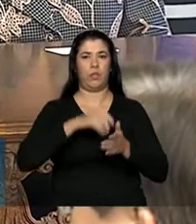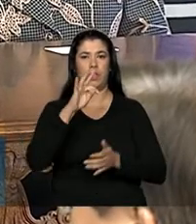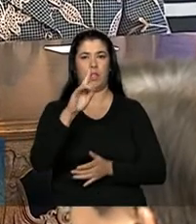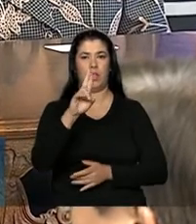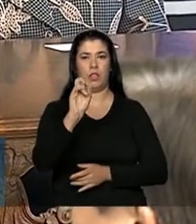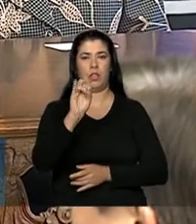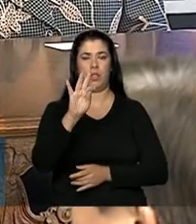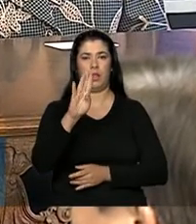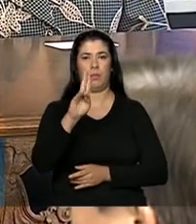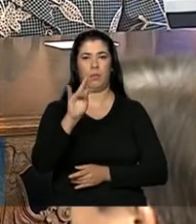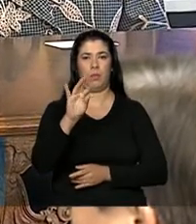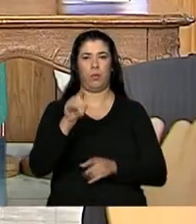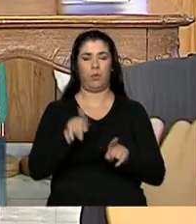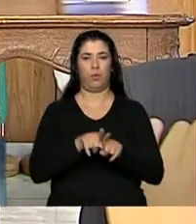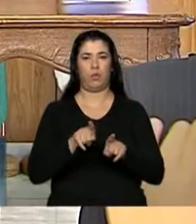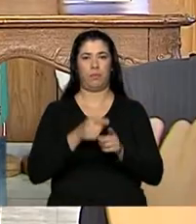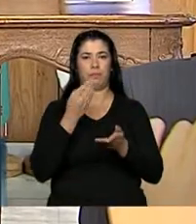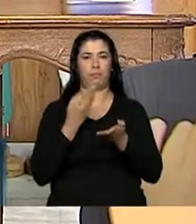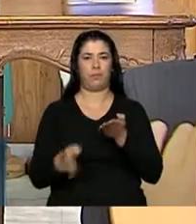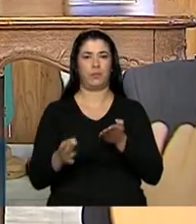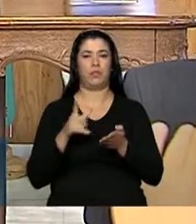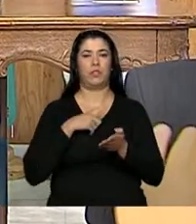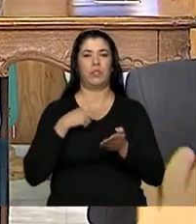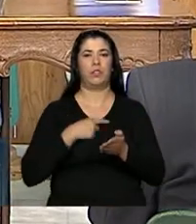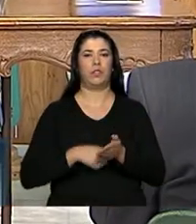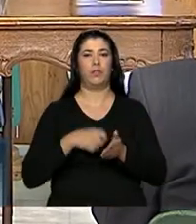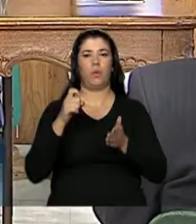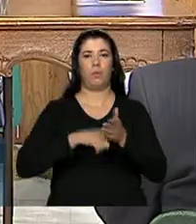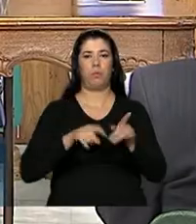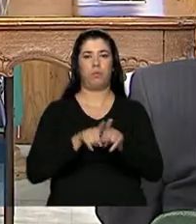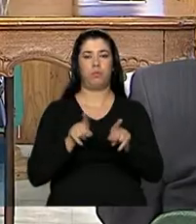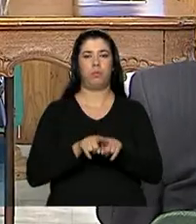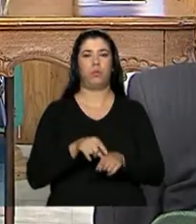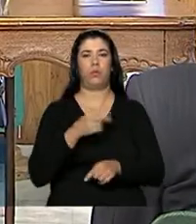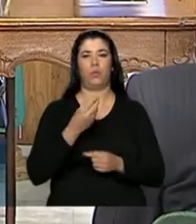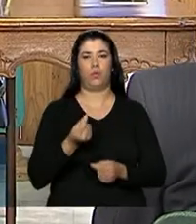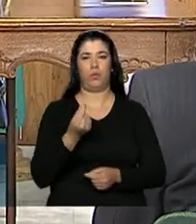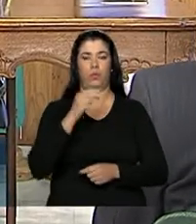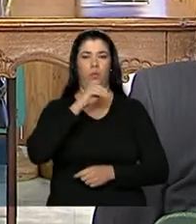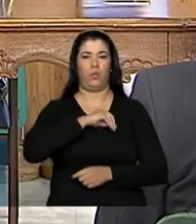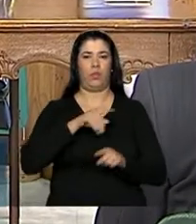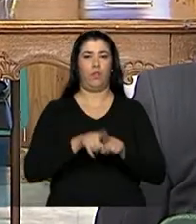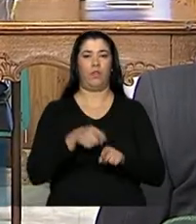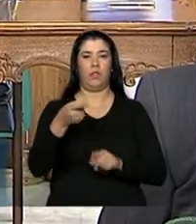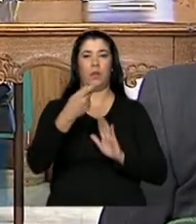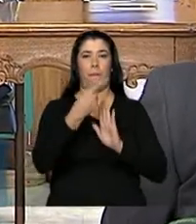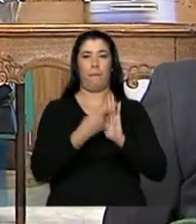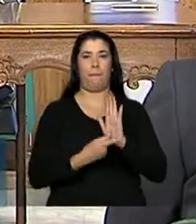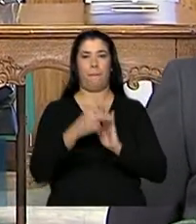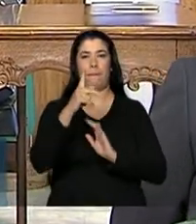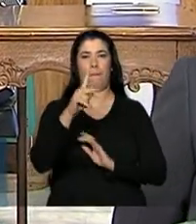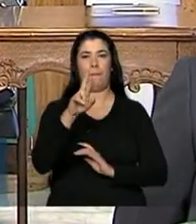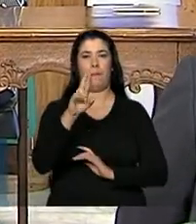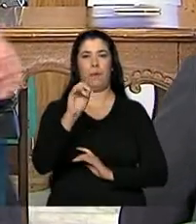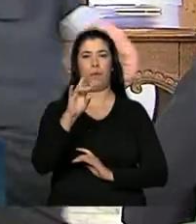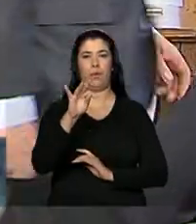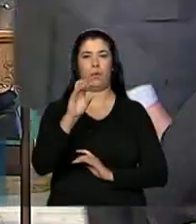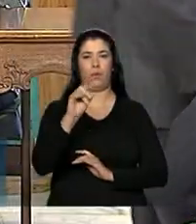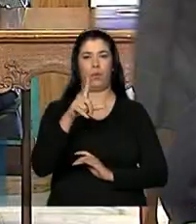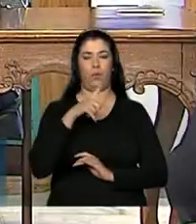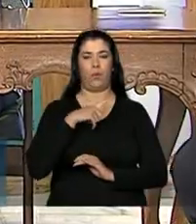evasão fiscal em matéria de impostos sobre a renda. O referido protocolo visa emendar a convenção assinada